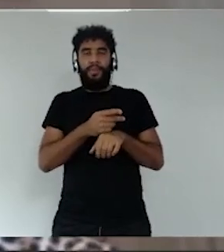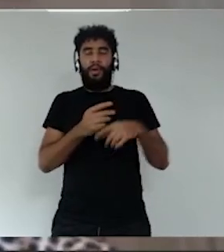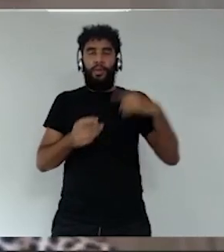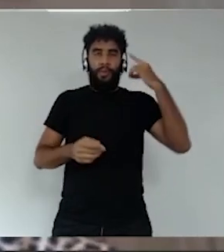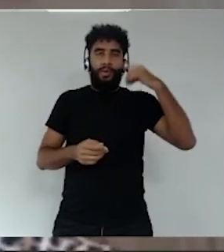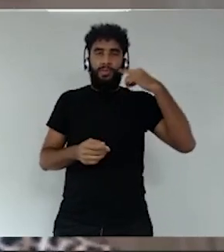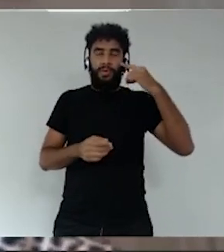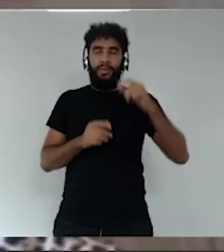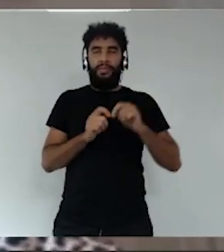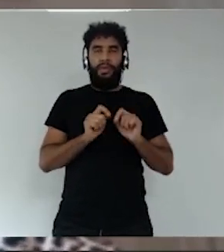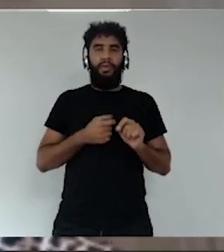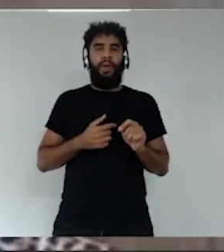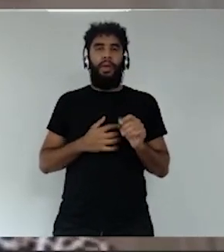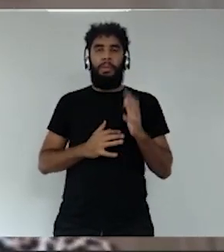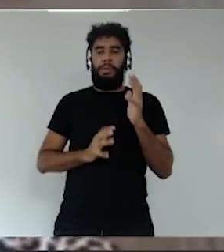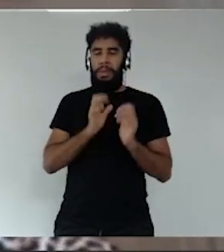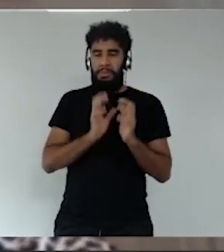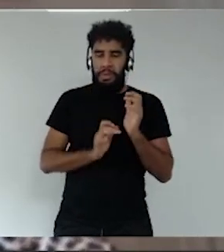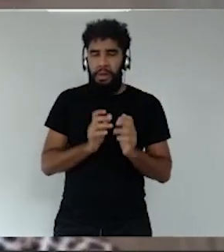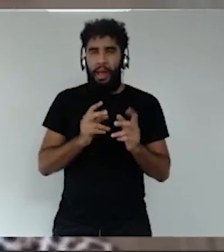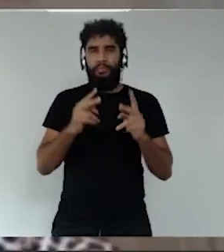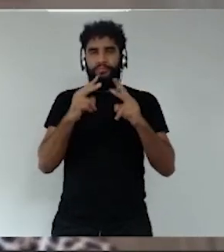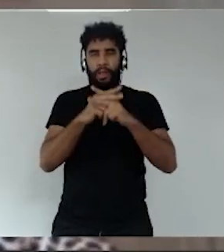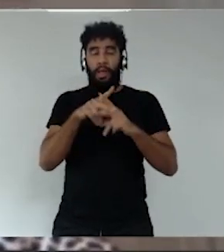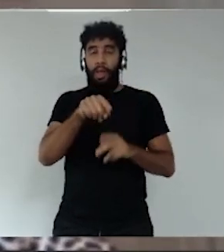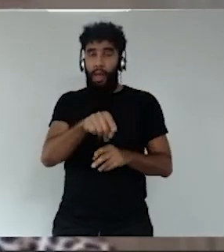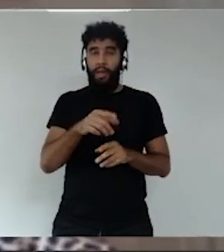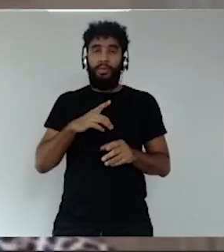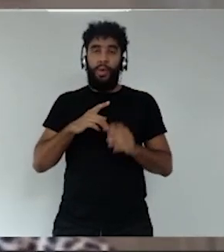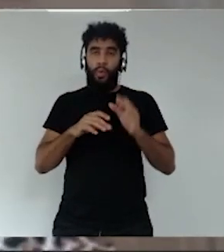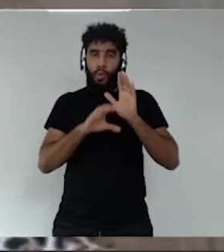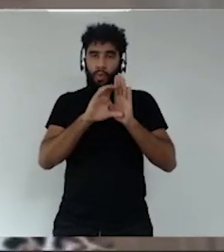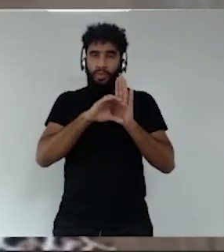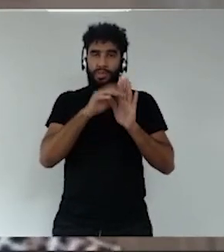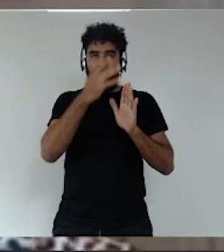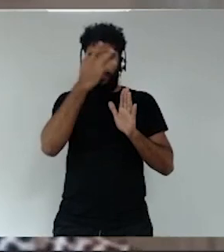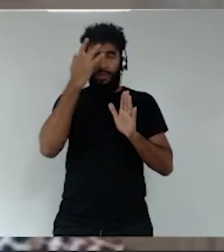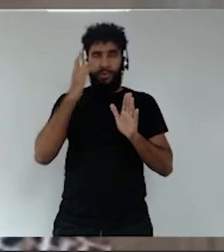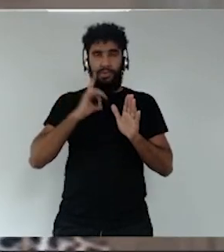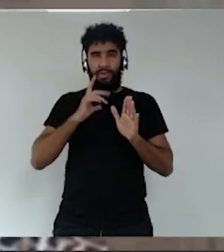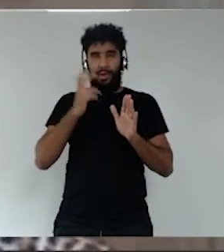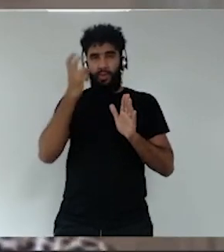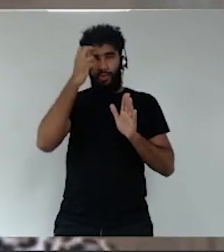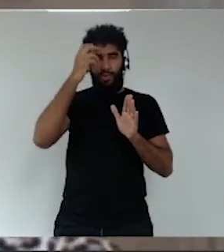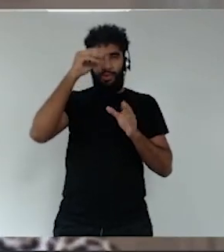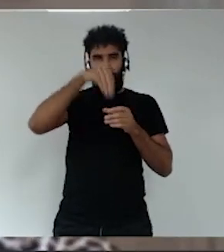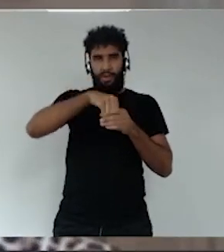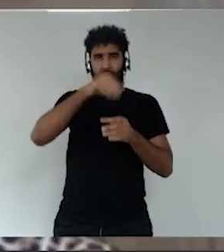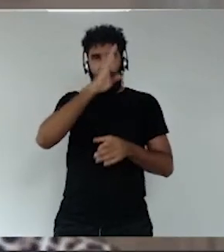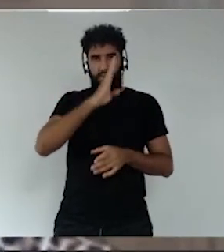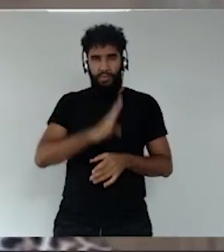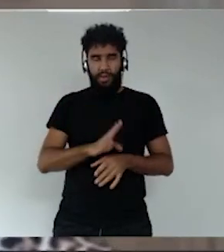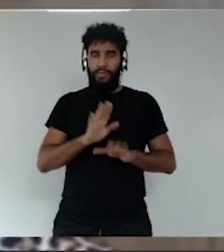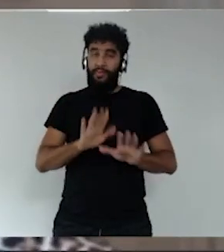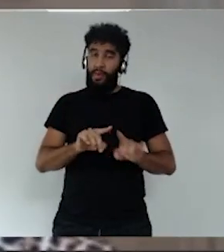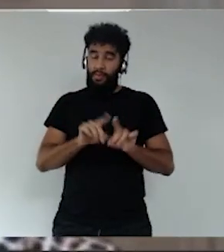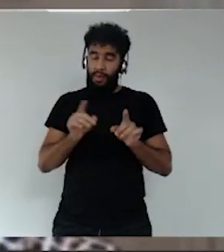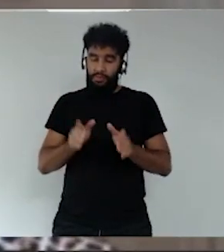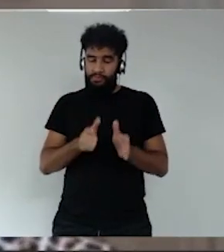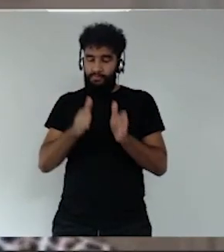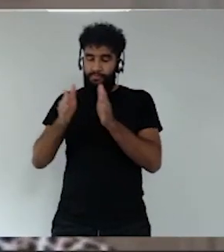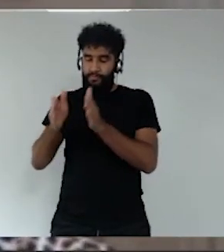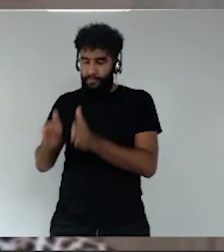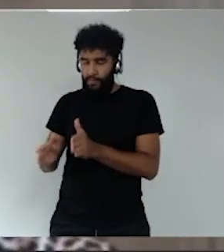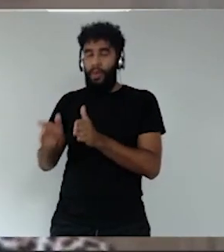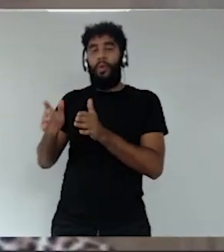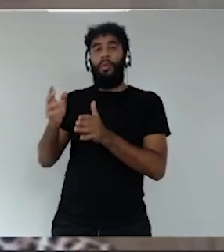com uma ação, ela quer brigar até o fim. É esse o conceito e a cultura que nós temos no Brasil. Mas nós estamos transitando para